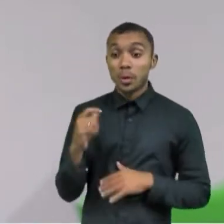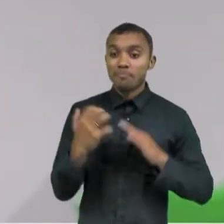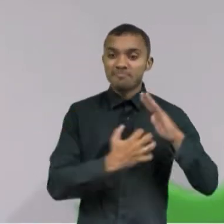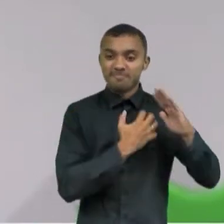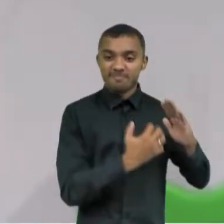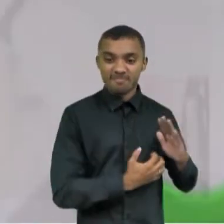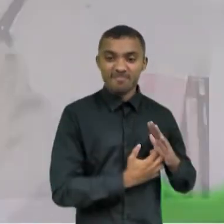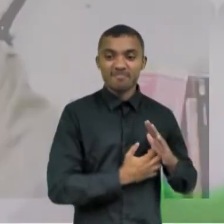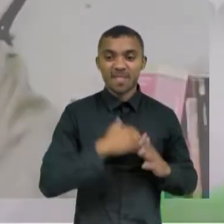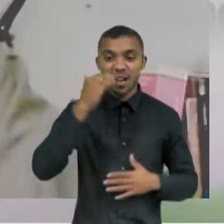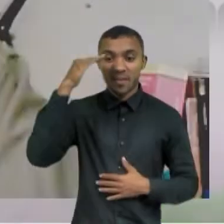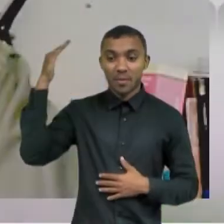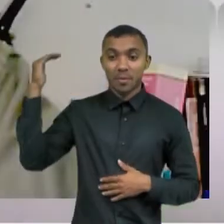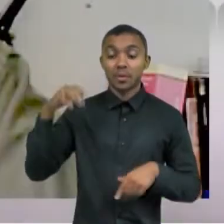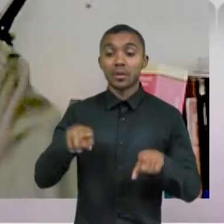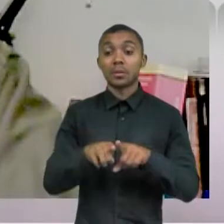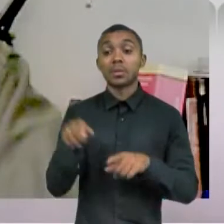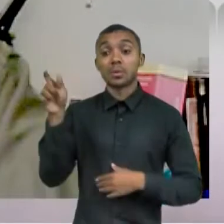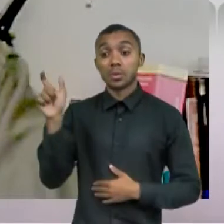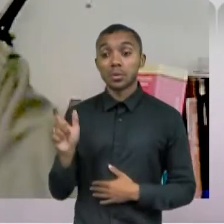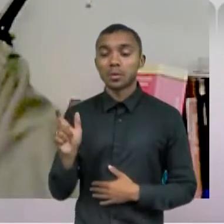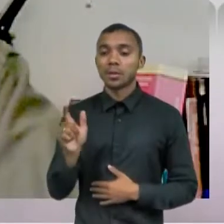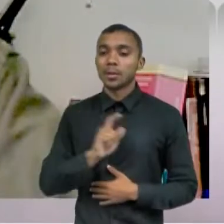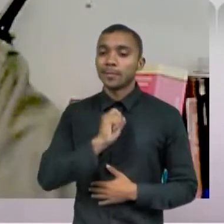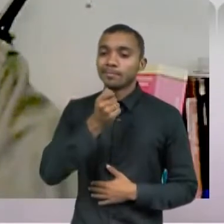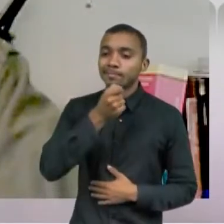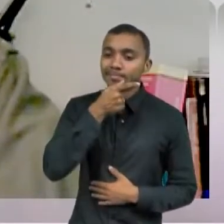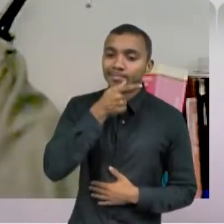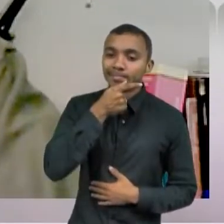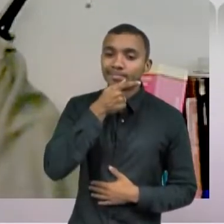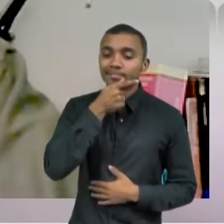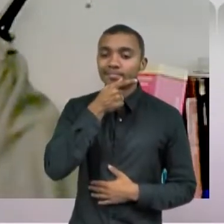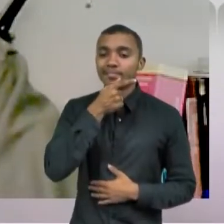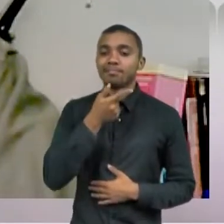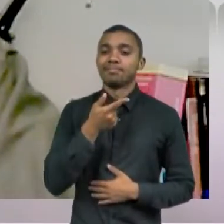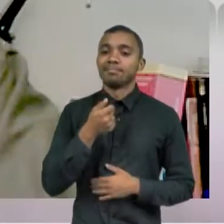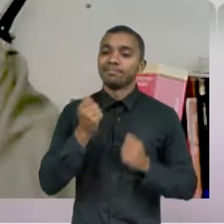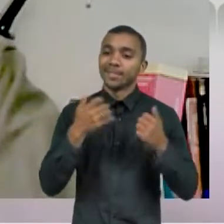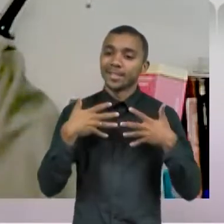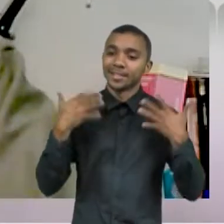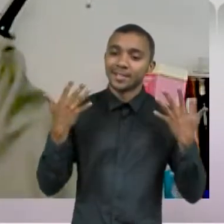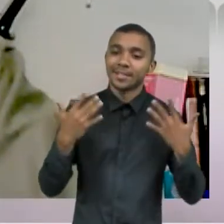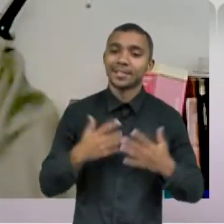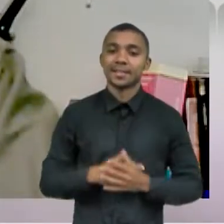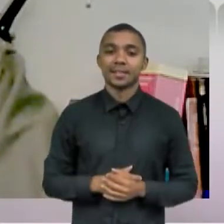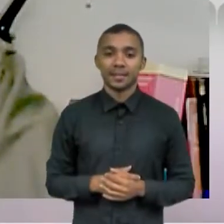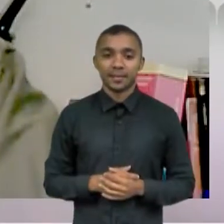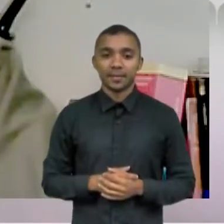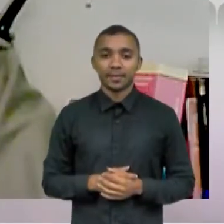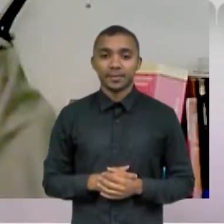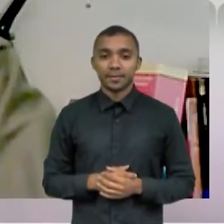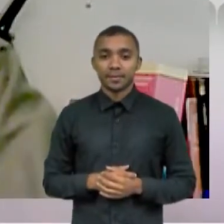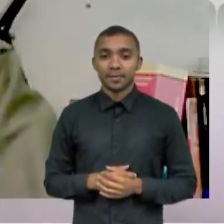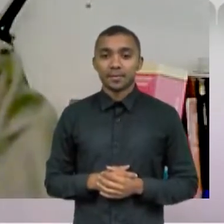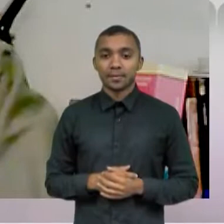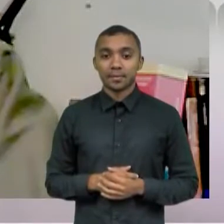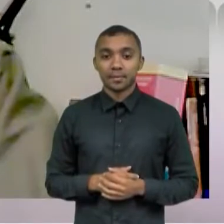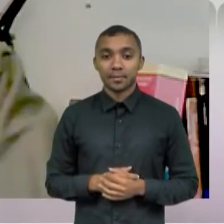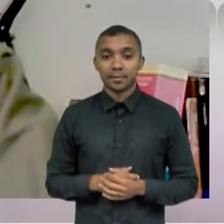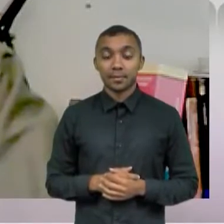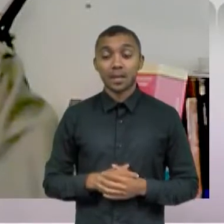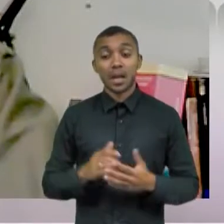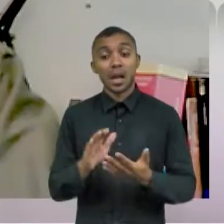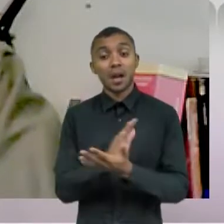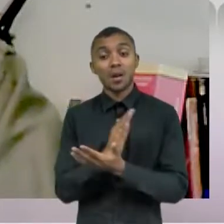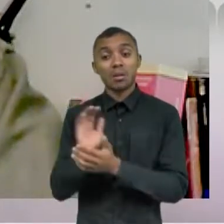sucesso e, ao mesmo tempo, esse homem bem-humorado, que irreverente e que fugia um pouco